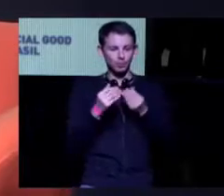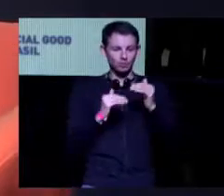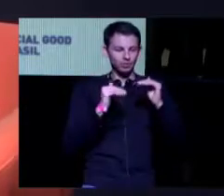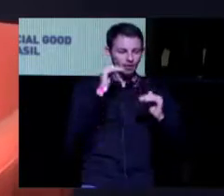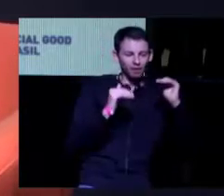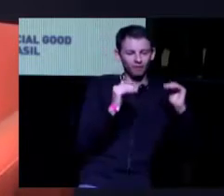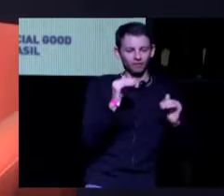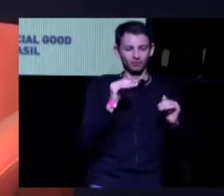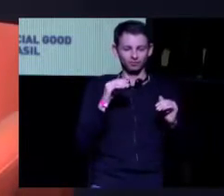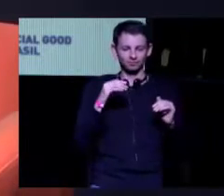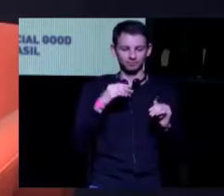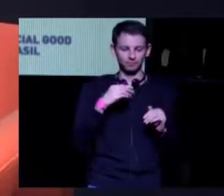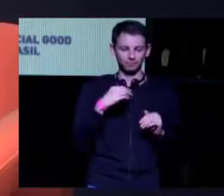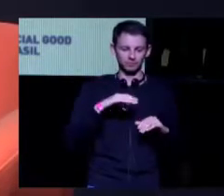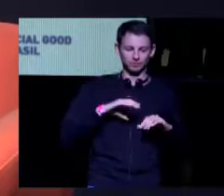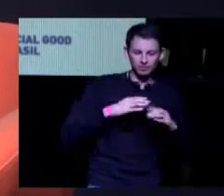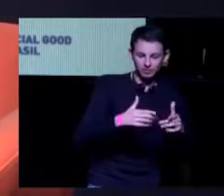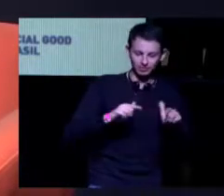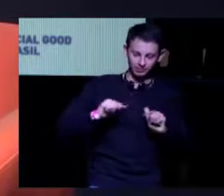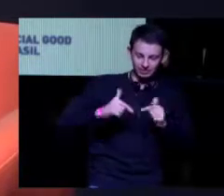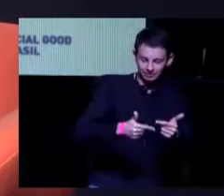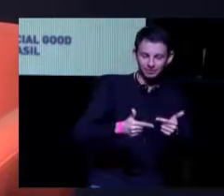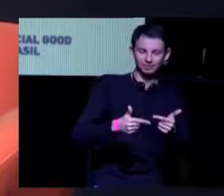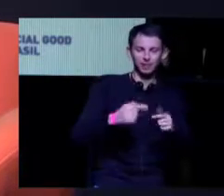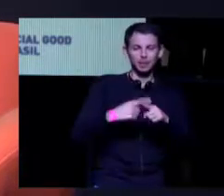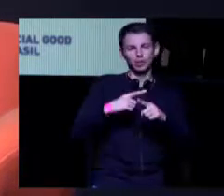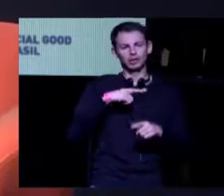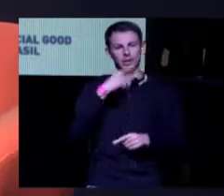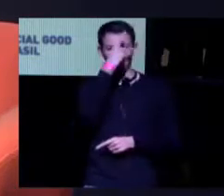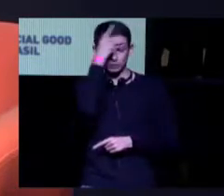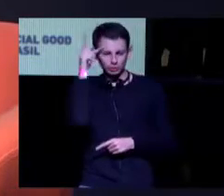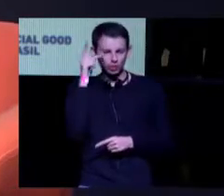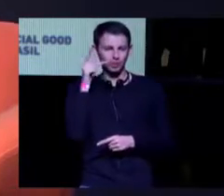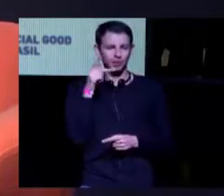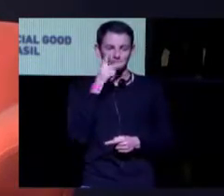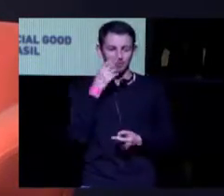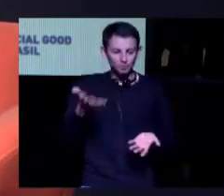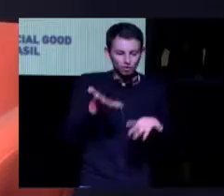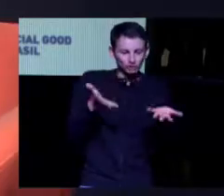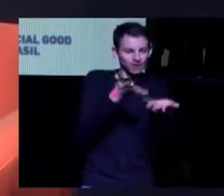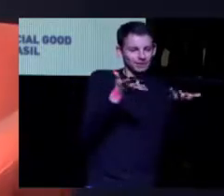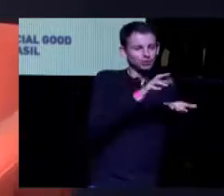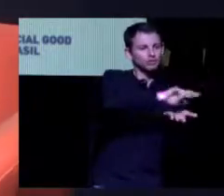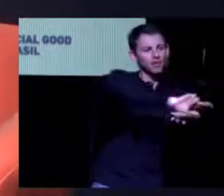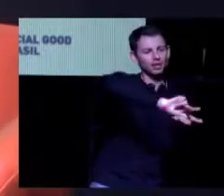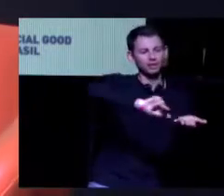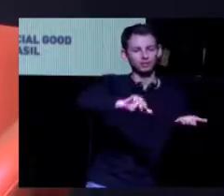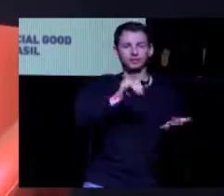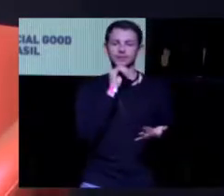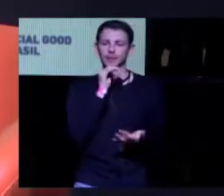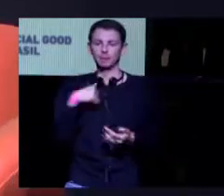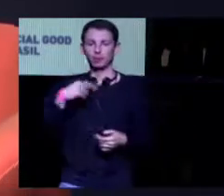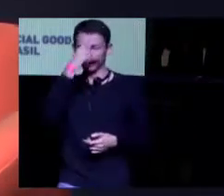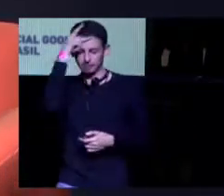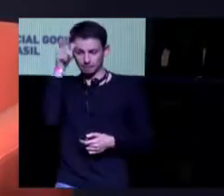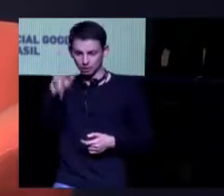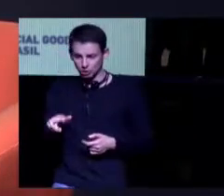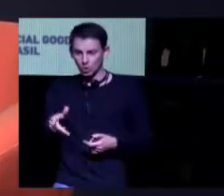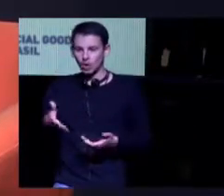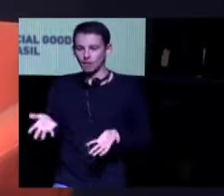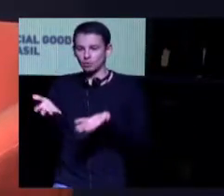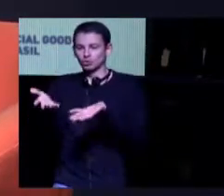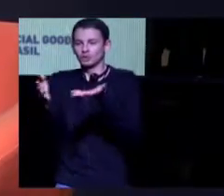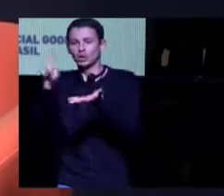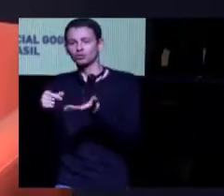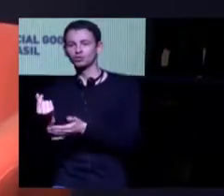as pessoas elas são motivadas por coisas diferentes. Né? Tem pessoas que são motivadas por dinheiro, tem pessoas que são motivadas